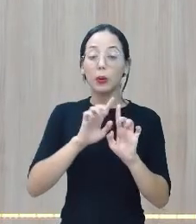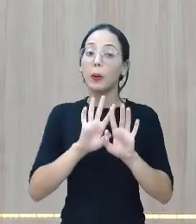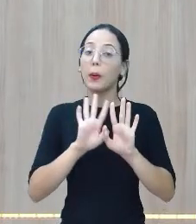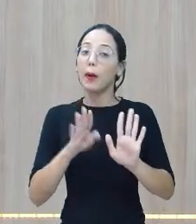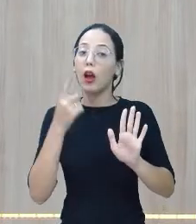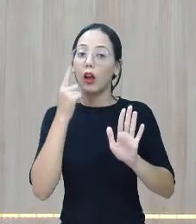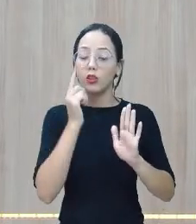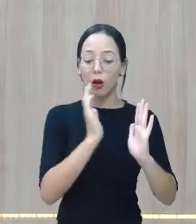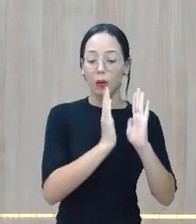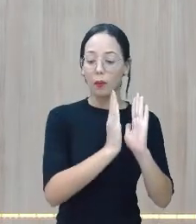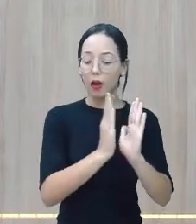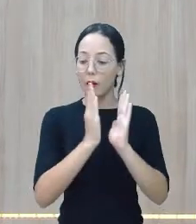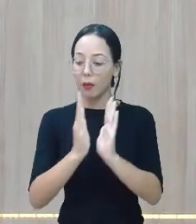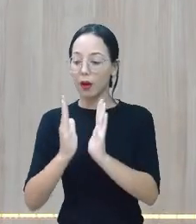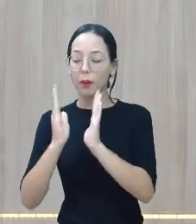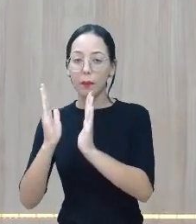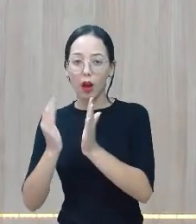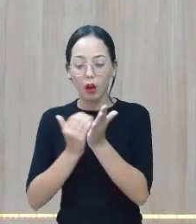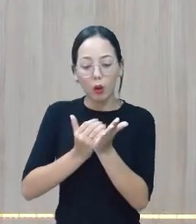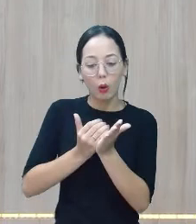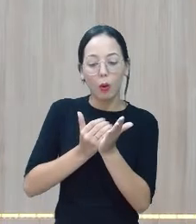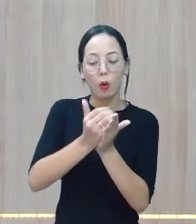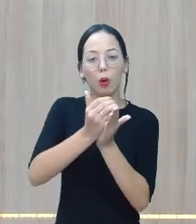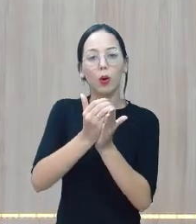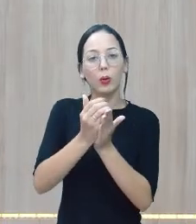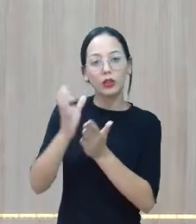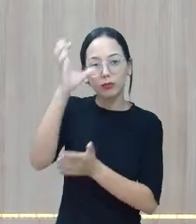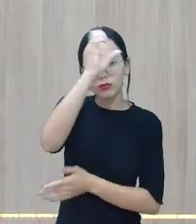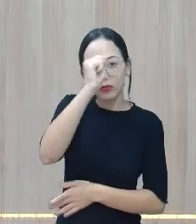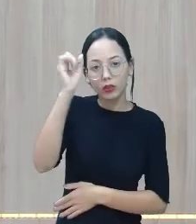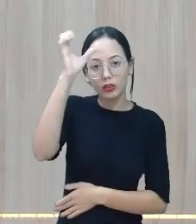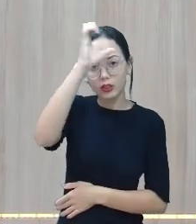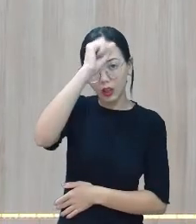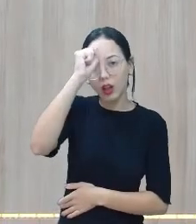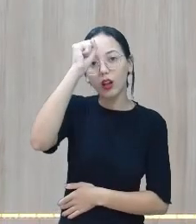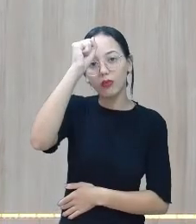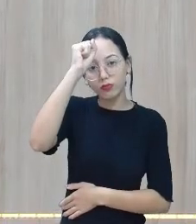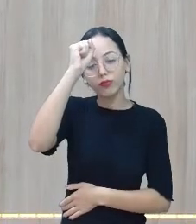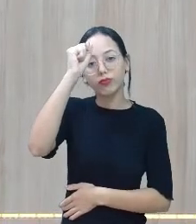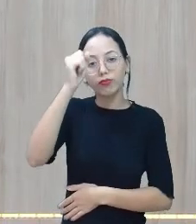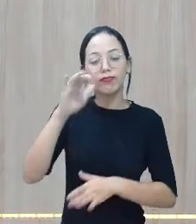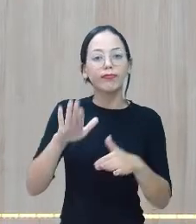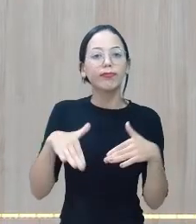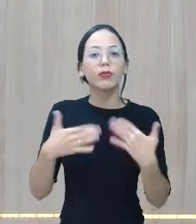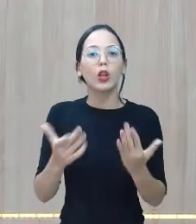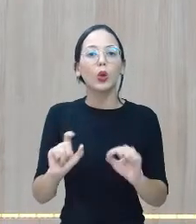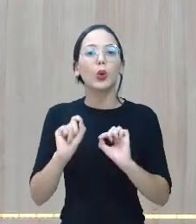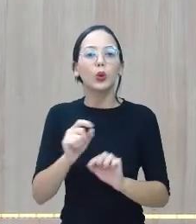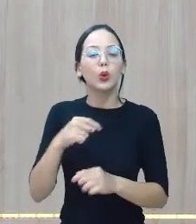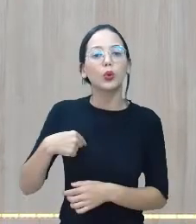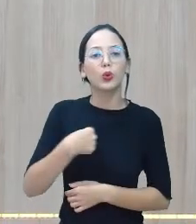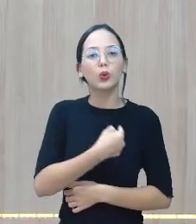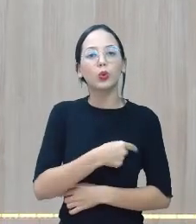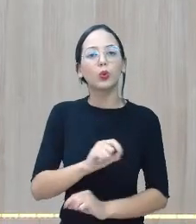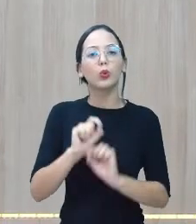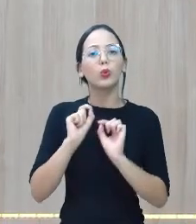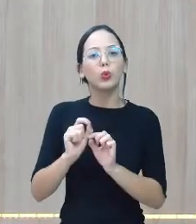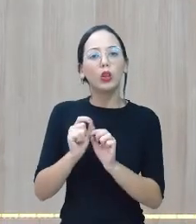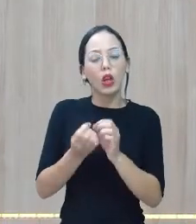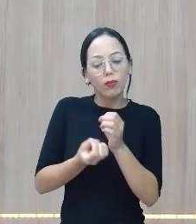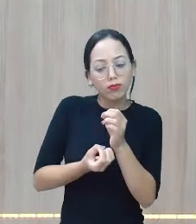na ordem direta, quando estamos iniciando esse aprendizado, não é? Nós estamos construindo